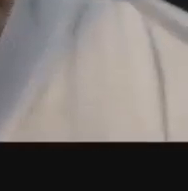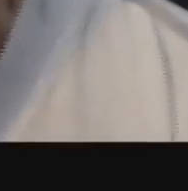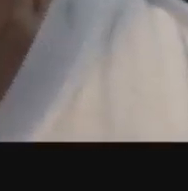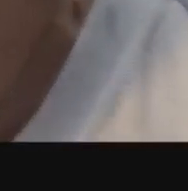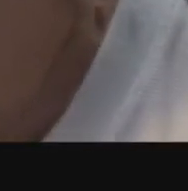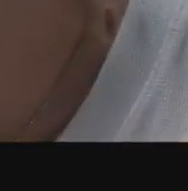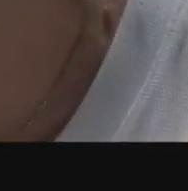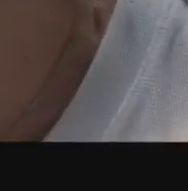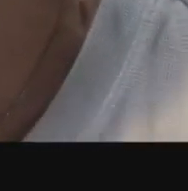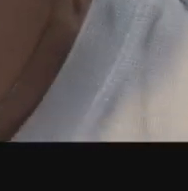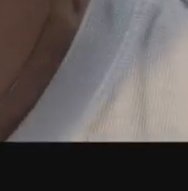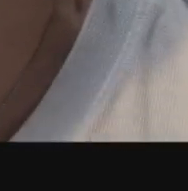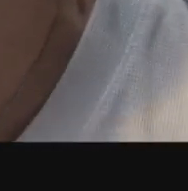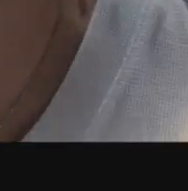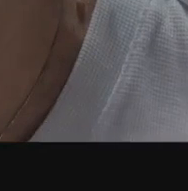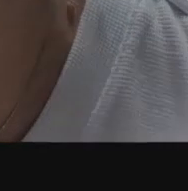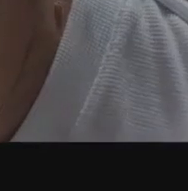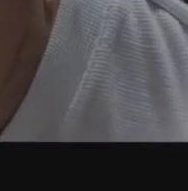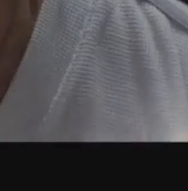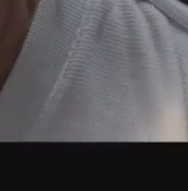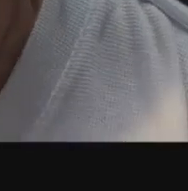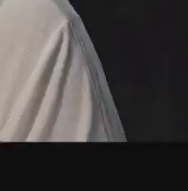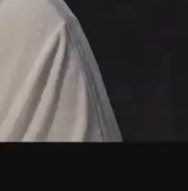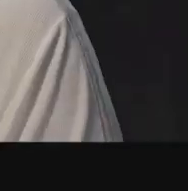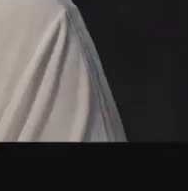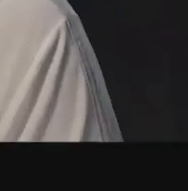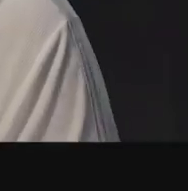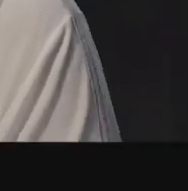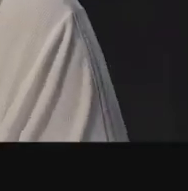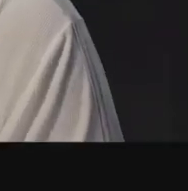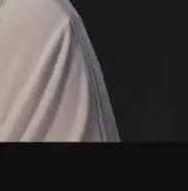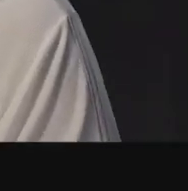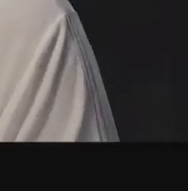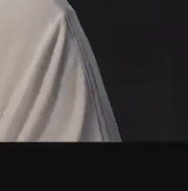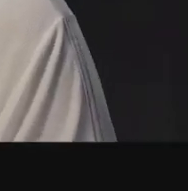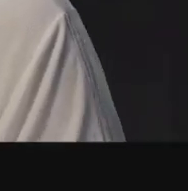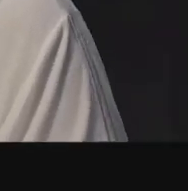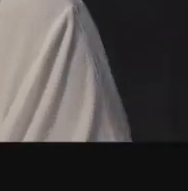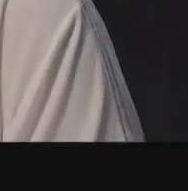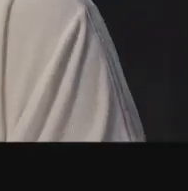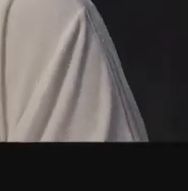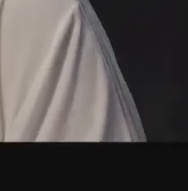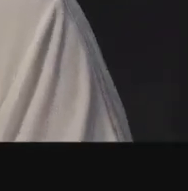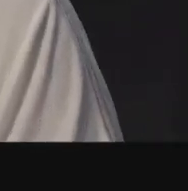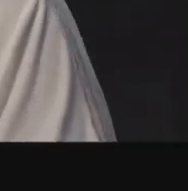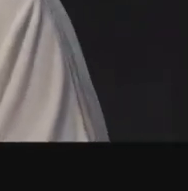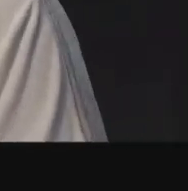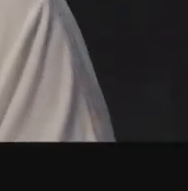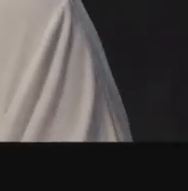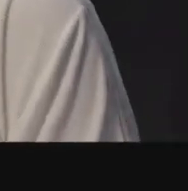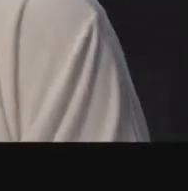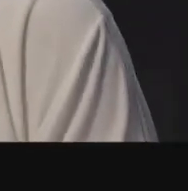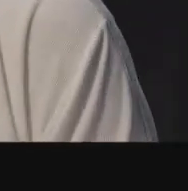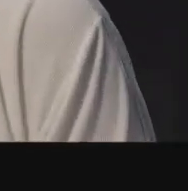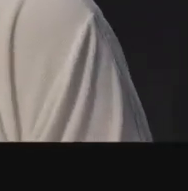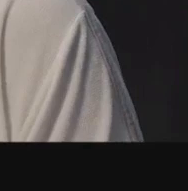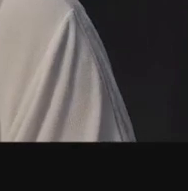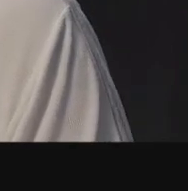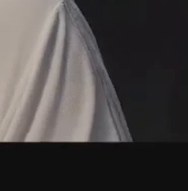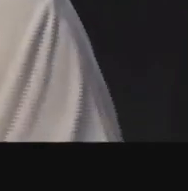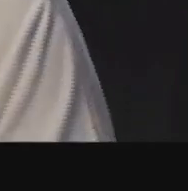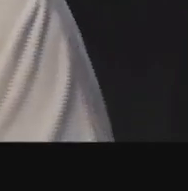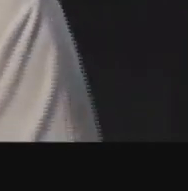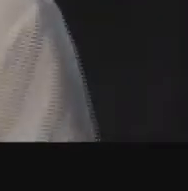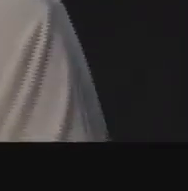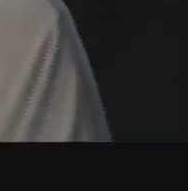me entregando e fui cada vez piorando mais. Falei, olha, quer saber? Eu vou me matar e vou